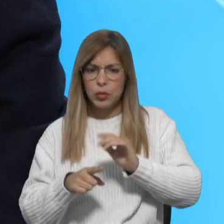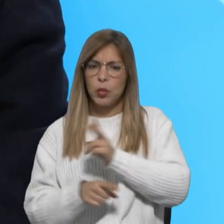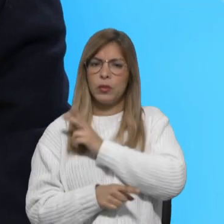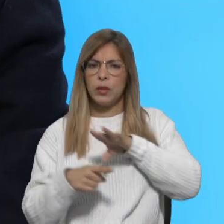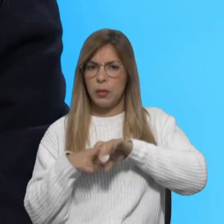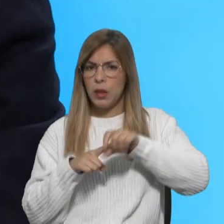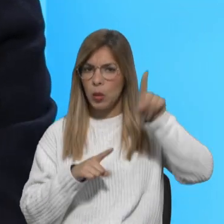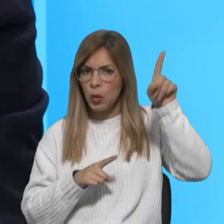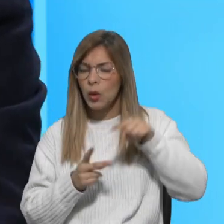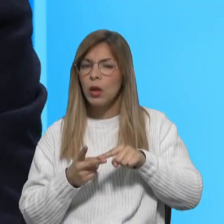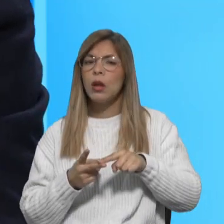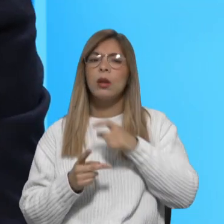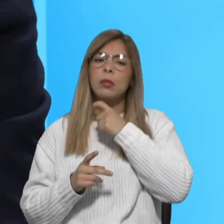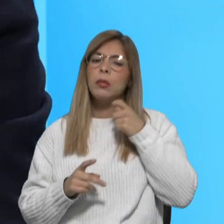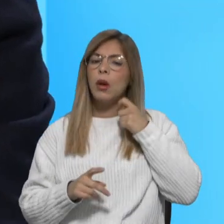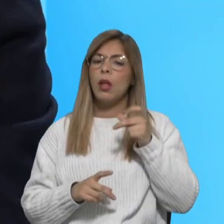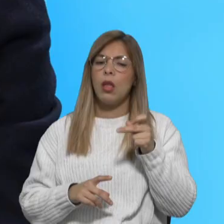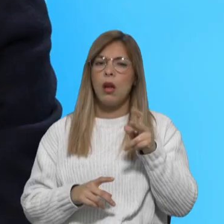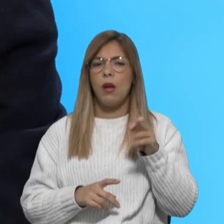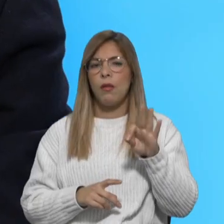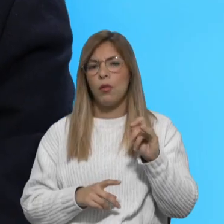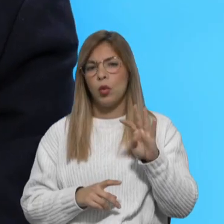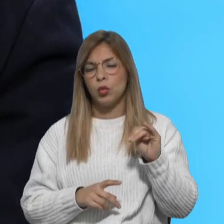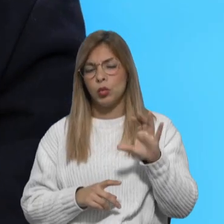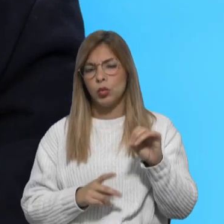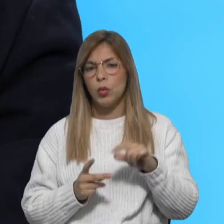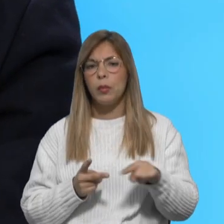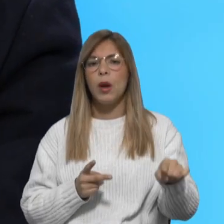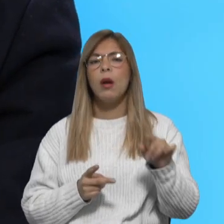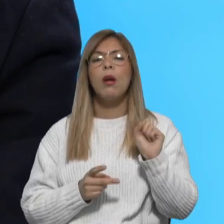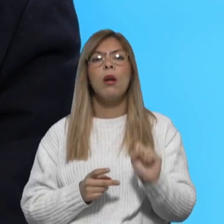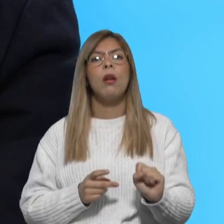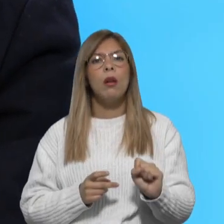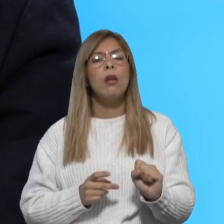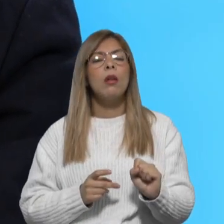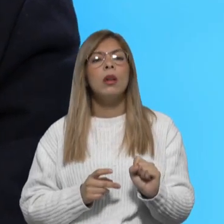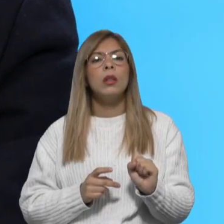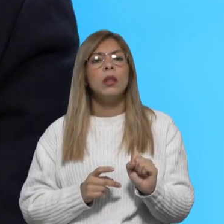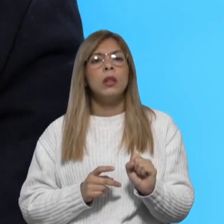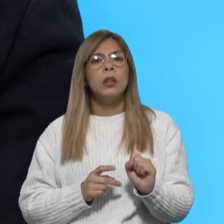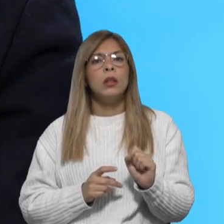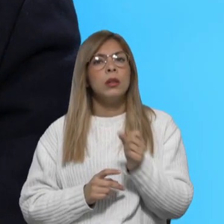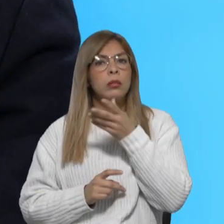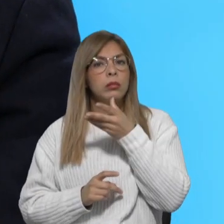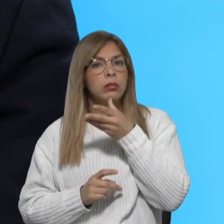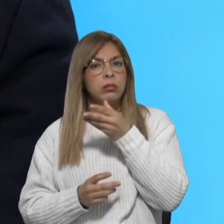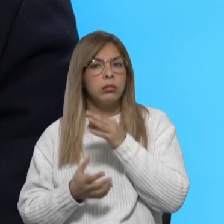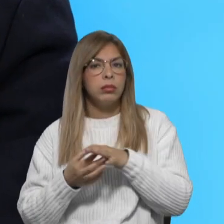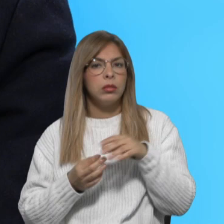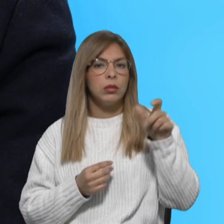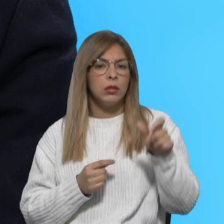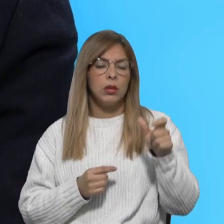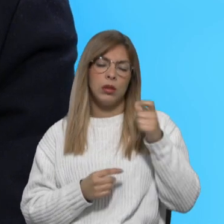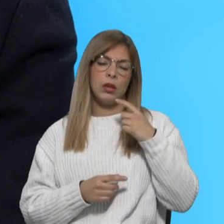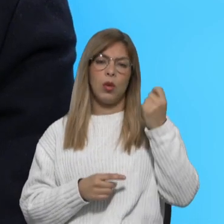depois temos o padre Afonso Seixas, que é professor da Universidade de Santo Luís e que se tem dedicado, ele é formado em Direito